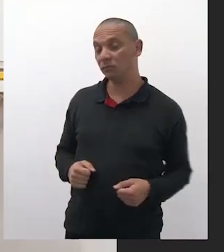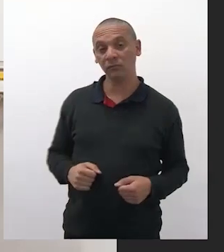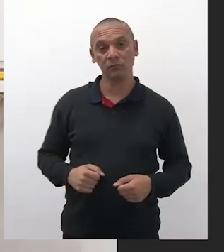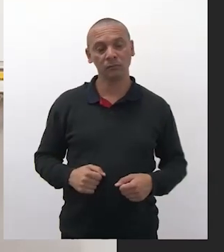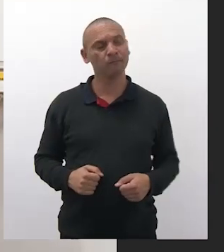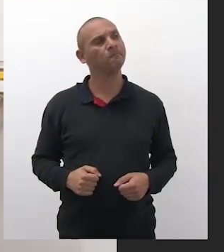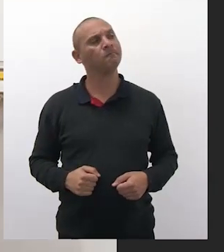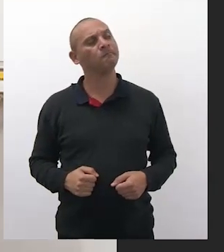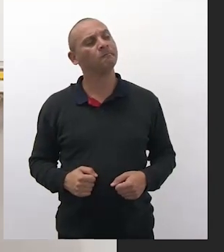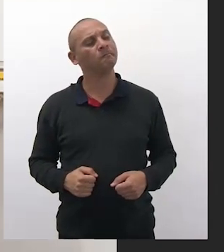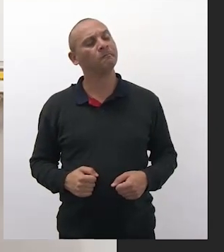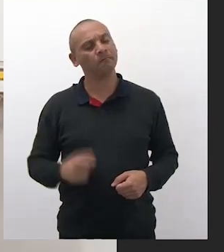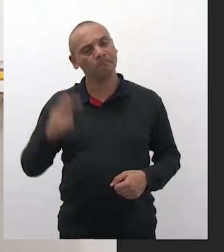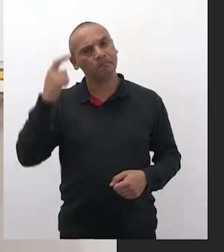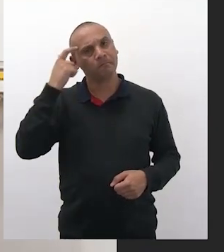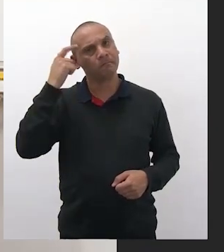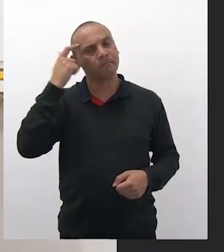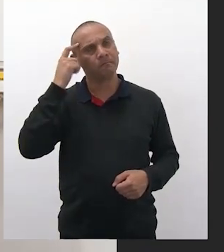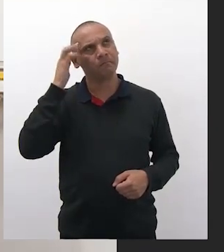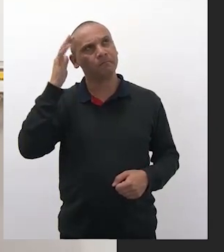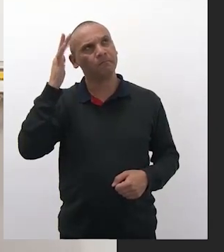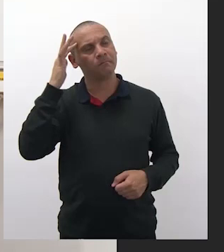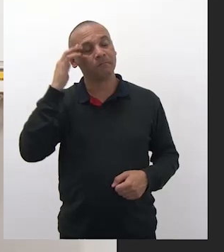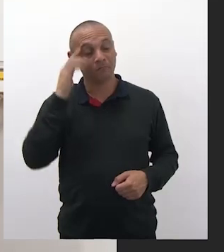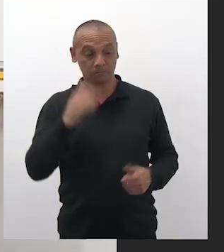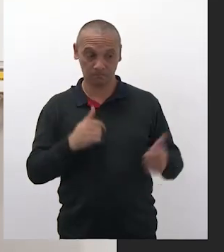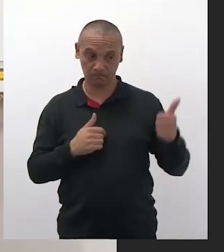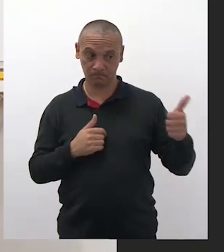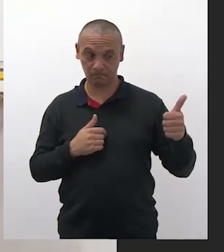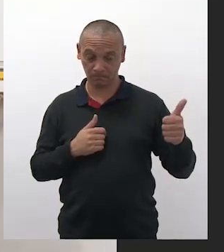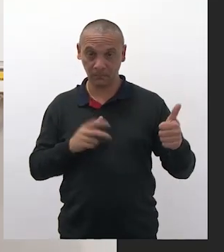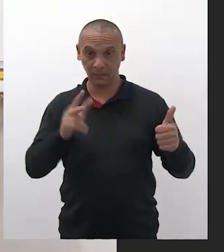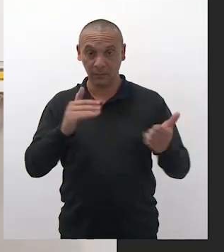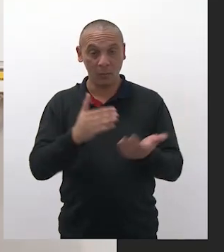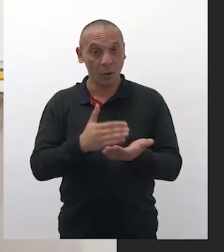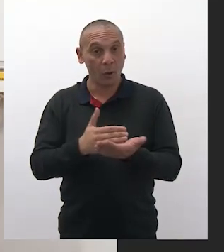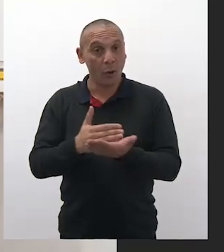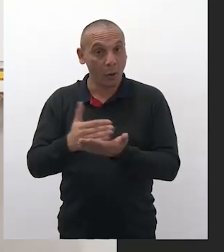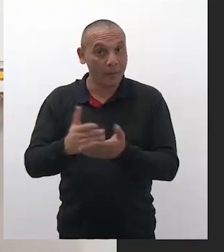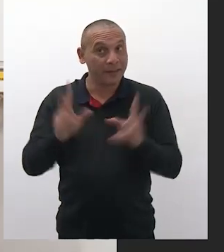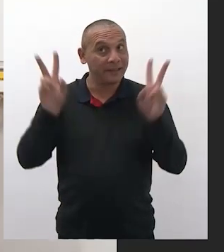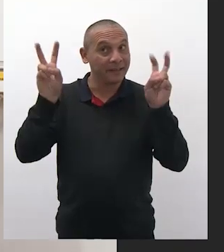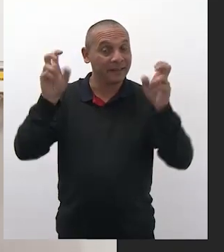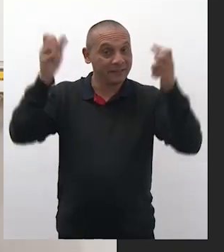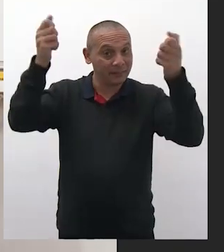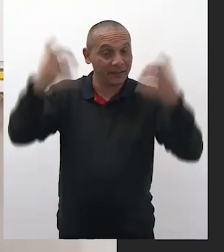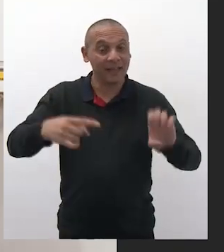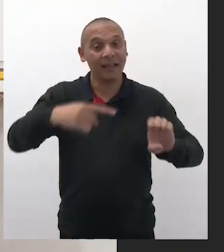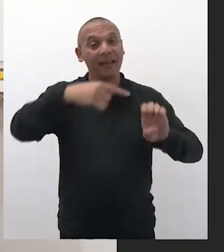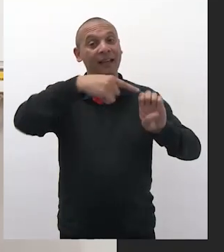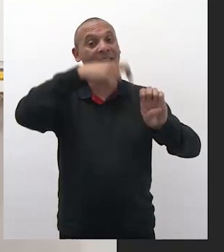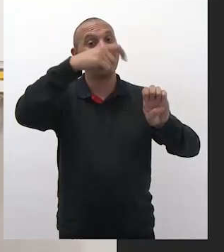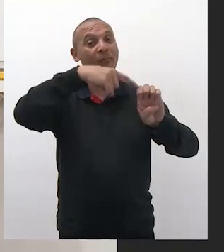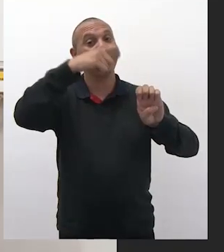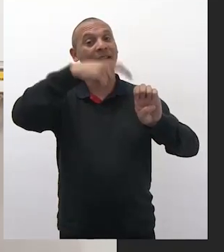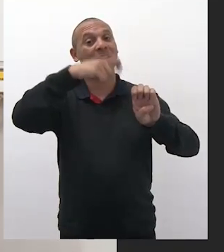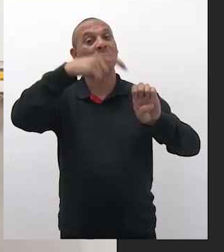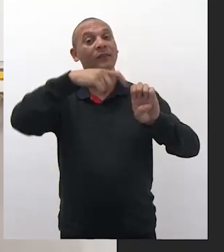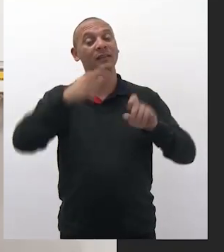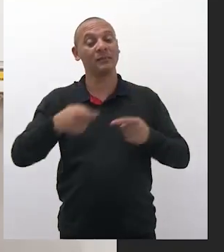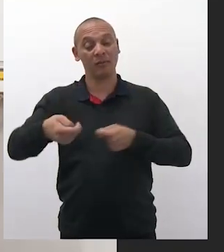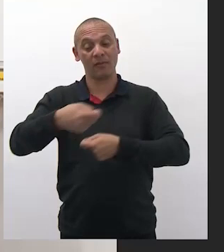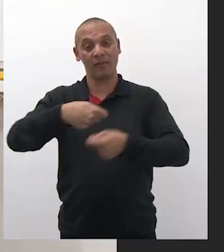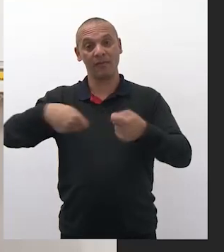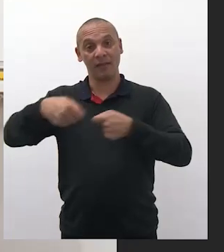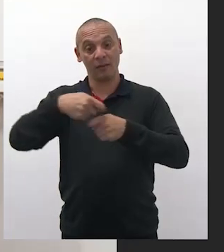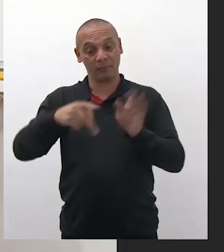Aí eu pensei e falei assim, então tá, vamos abrir uma eletiva de empreendedorismo. Vamos abrir um negócio